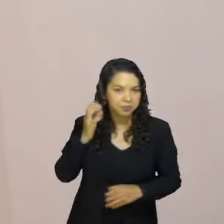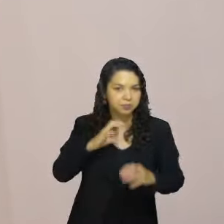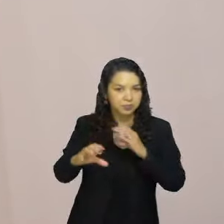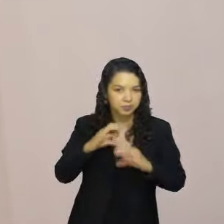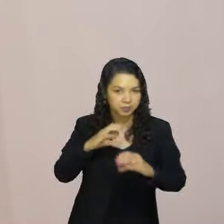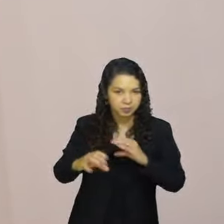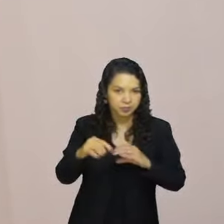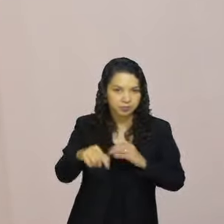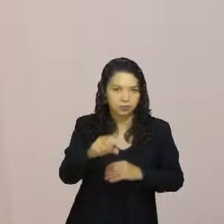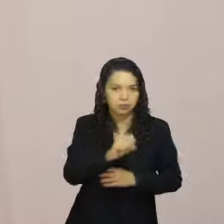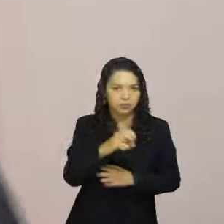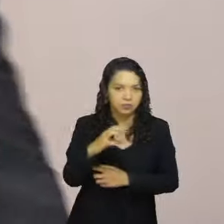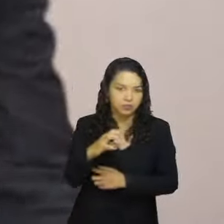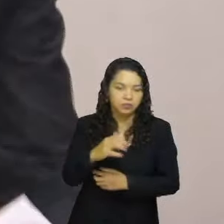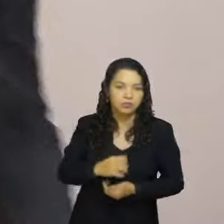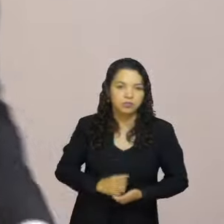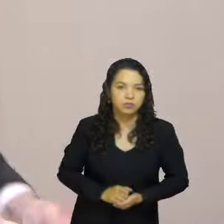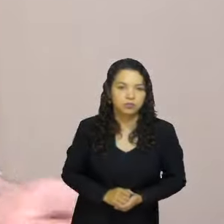aqui de Santa Catarina.